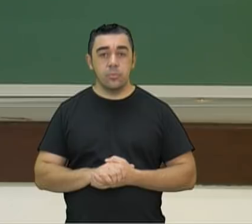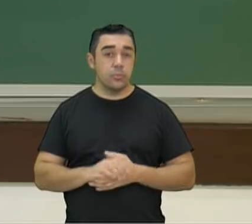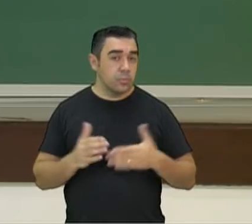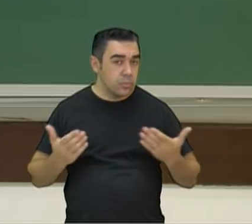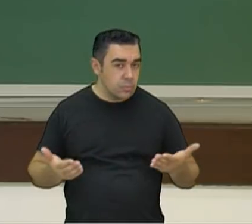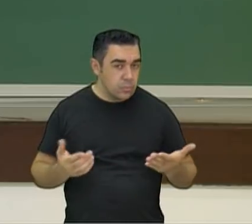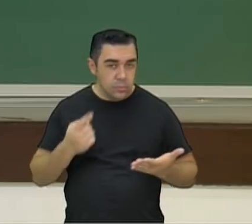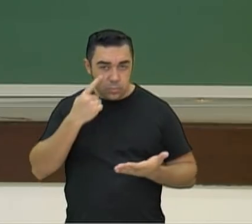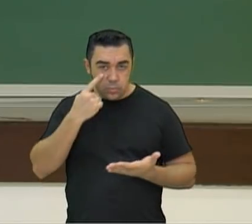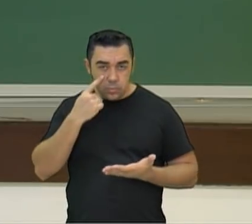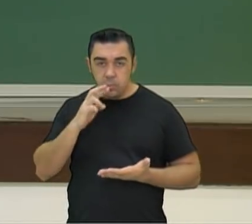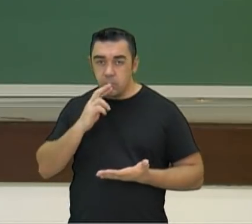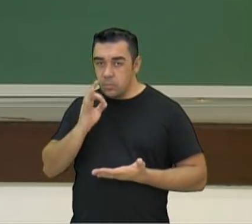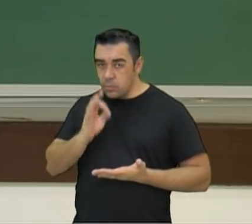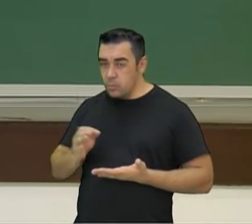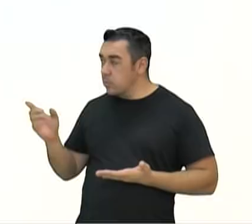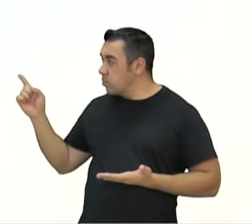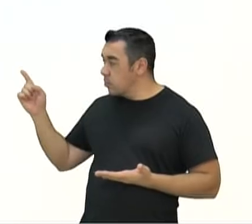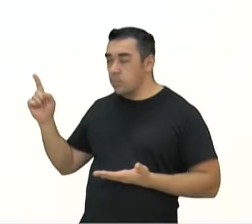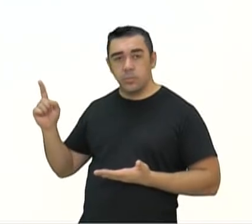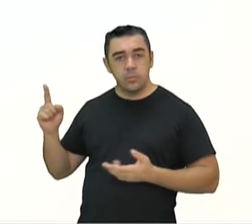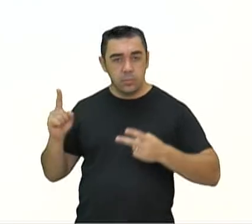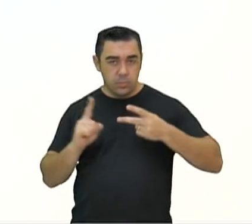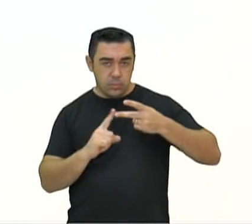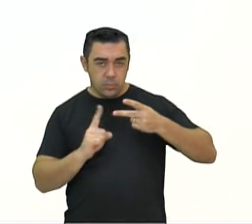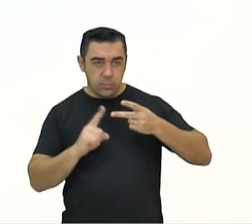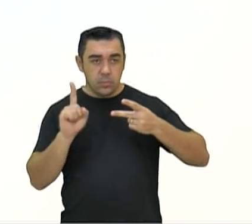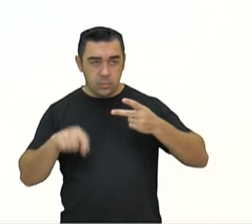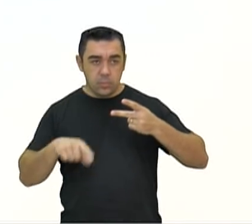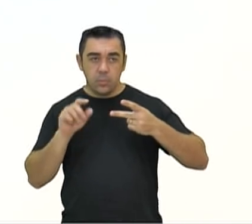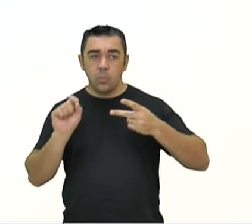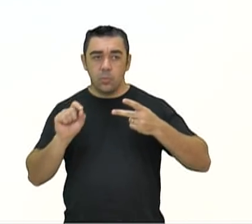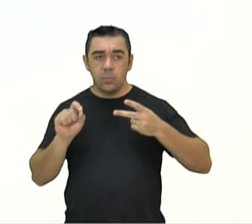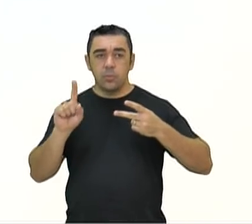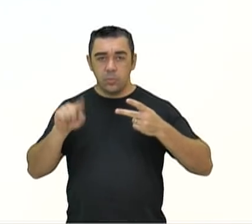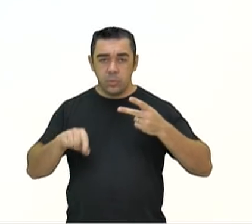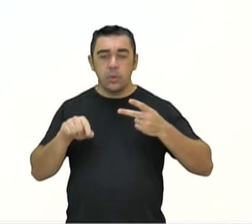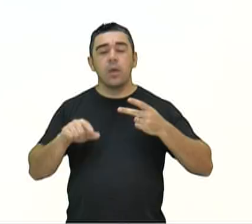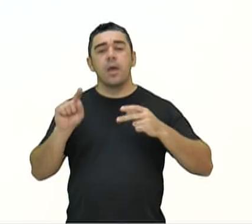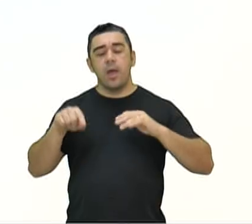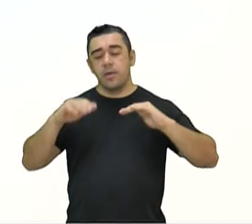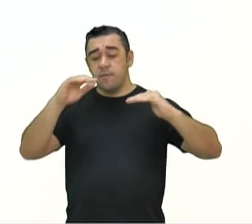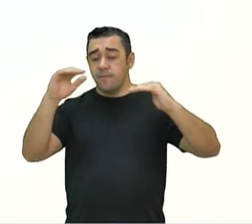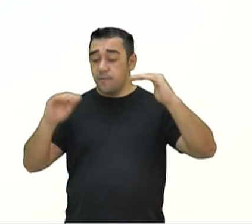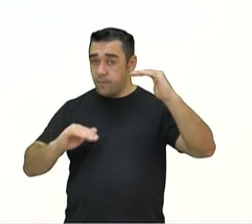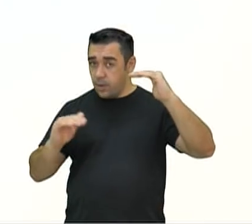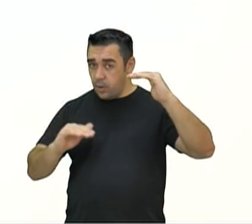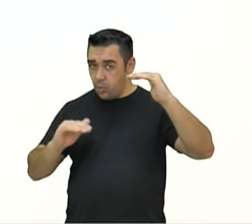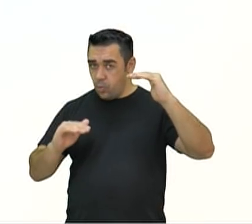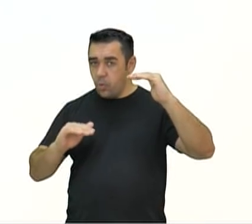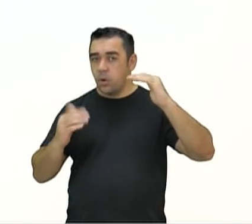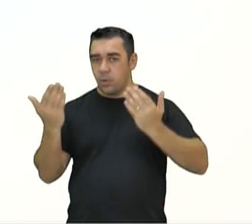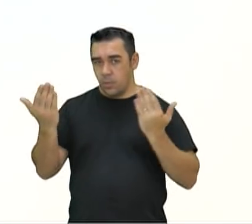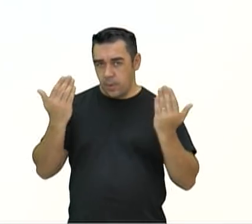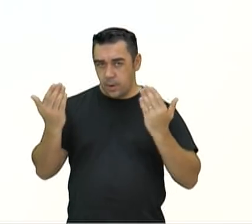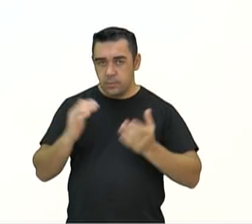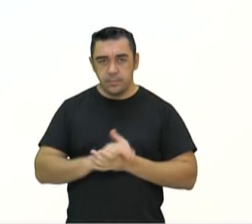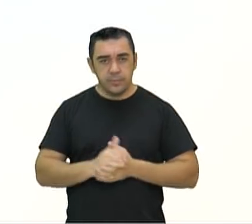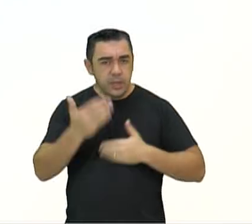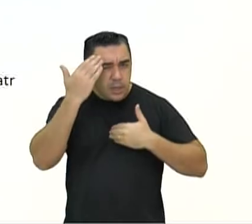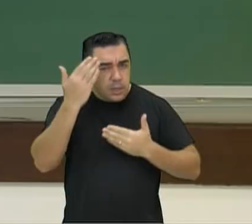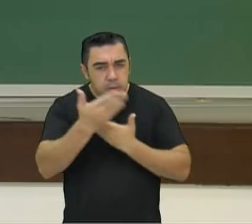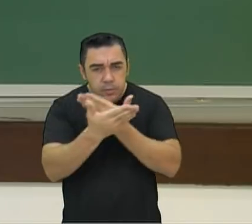Então, galera, acertou quem marcou aqui a segunda proposta de alternativa, né? Estabelece um grau comparativo de inferioridade.